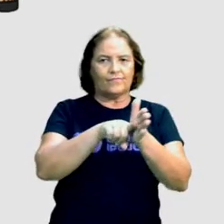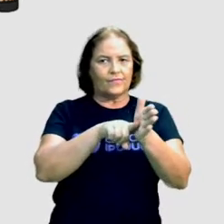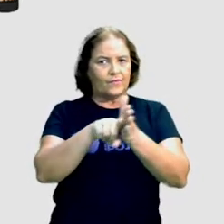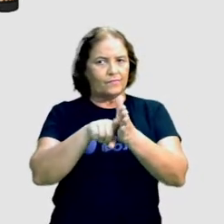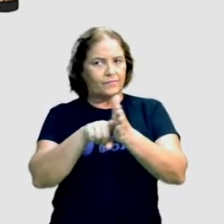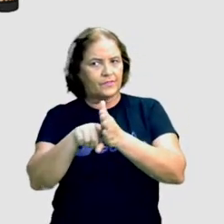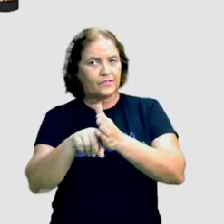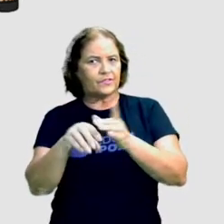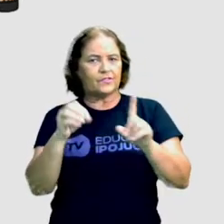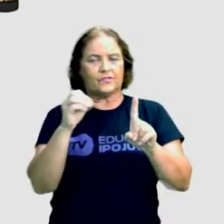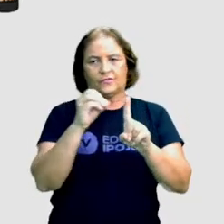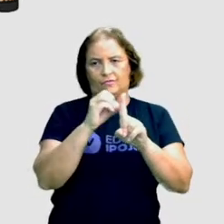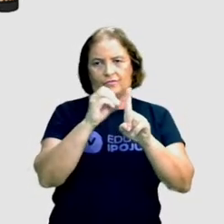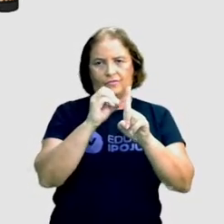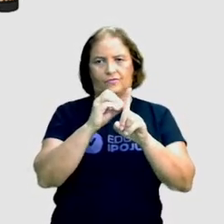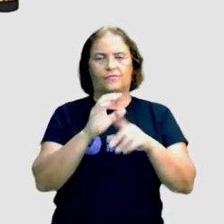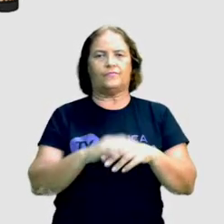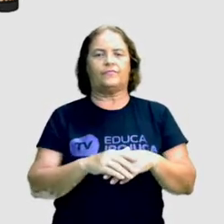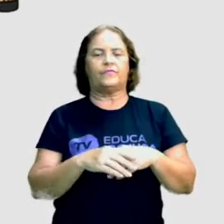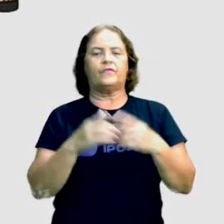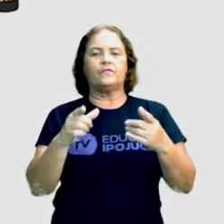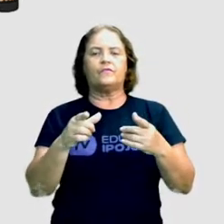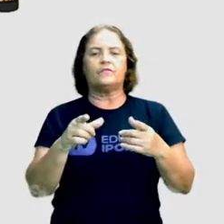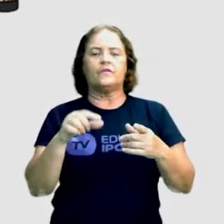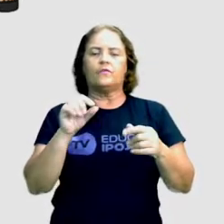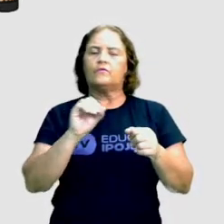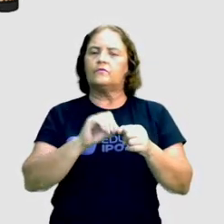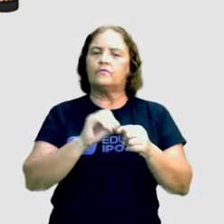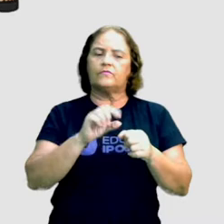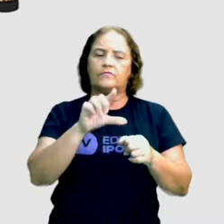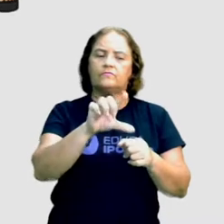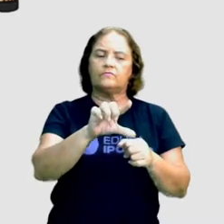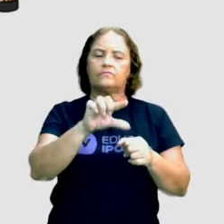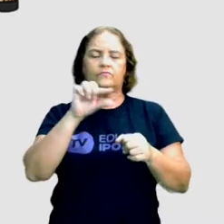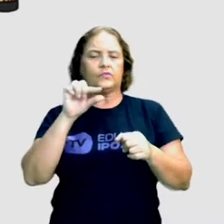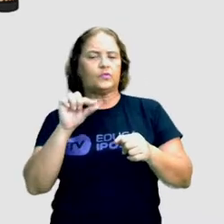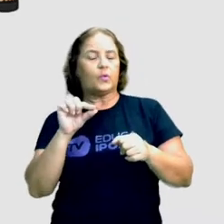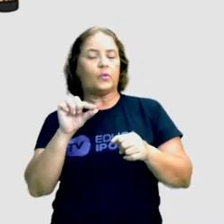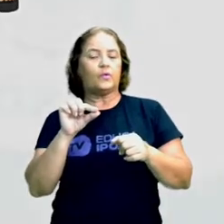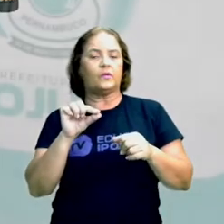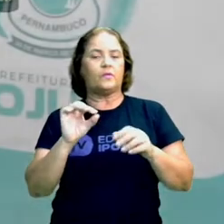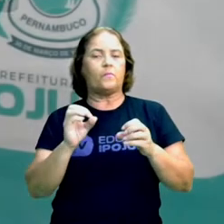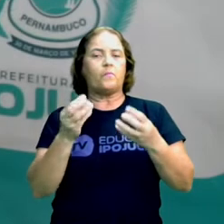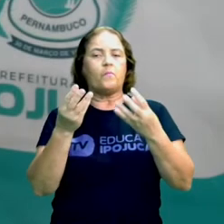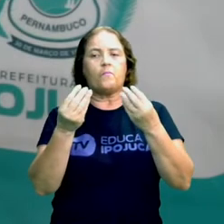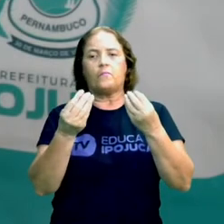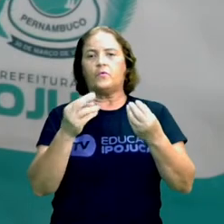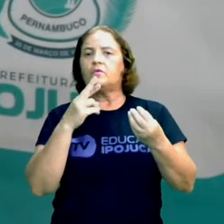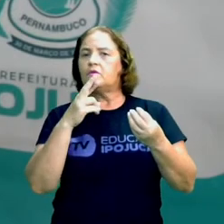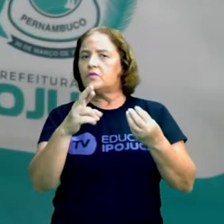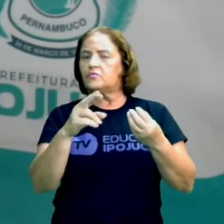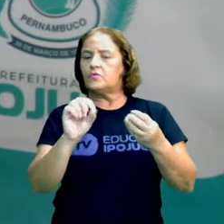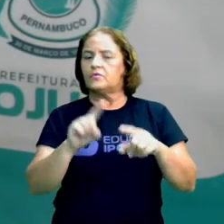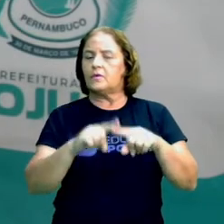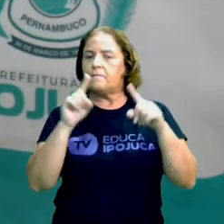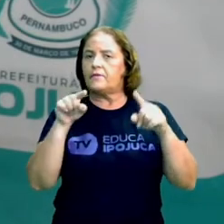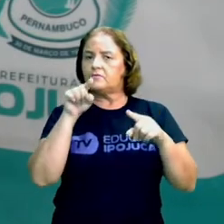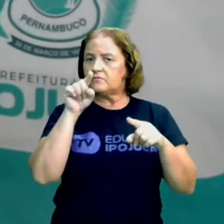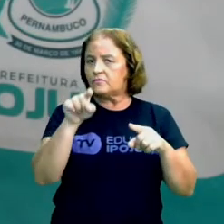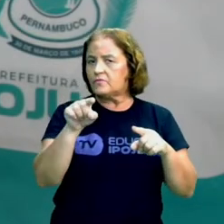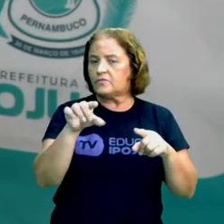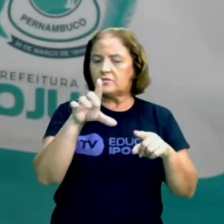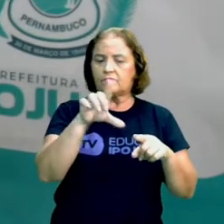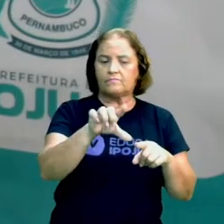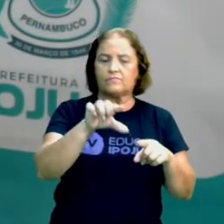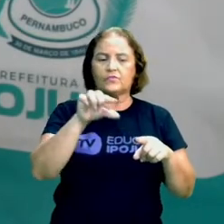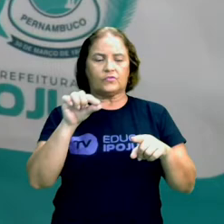Google. Quando você faz essa pesquisa, você filtra dentro de tantas opções o que é mais relevante para este